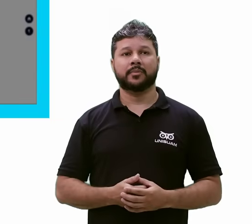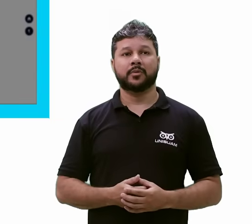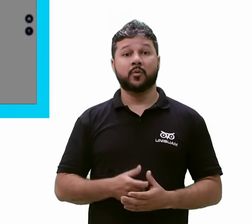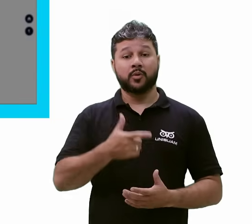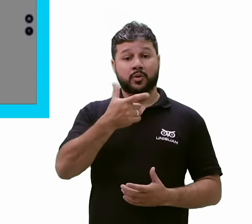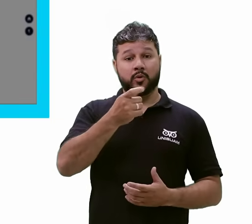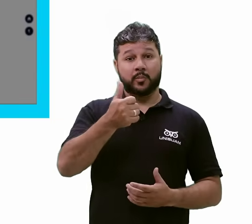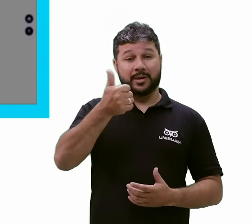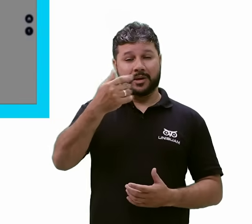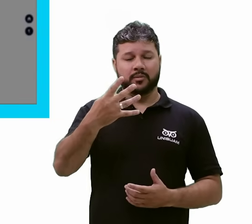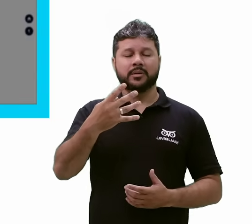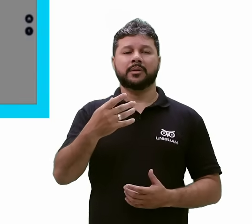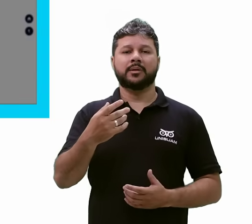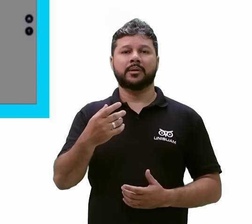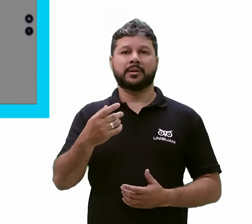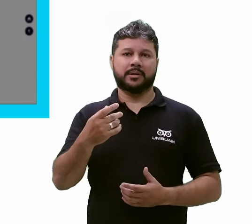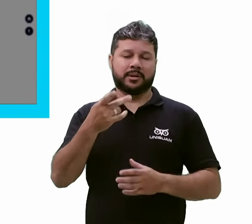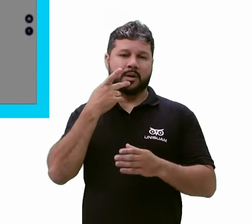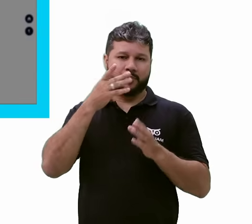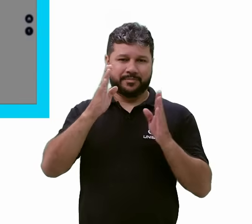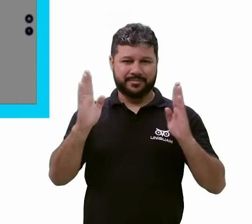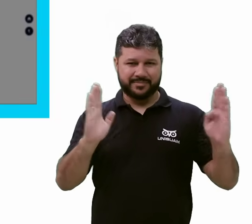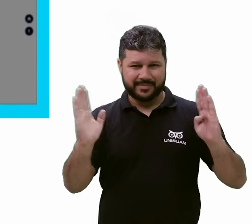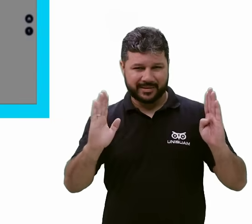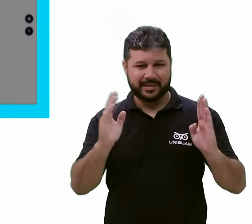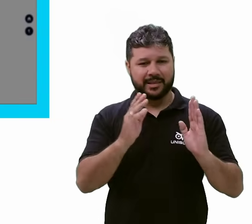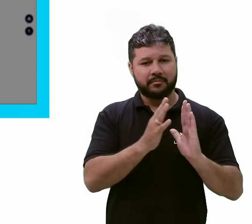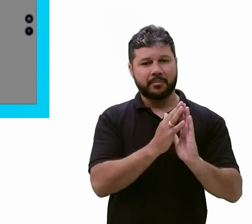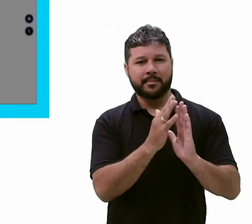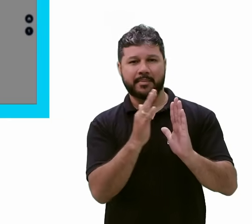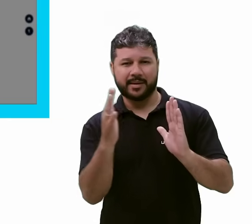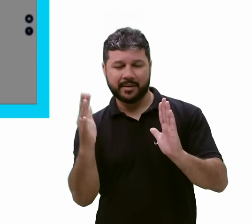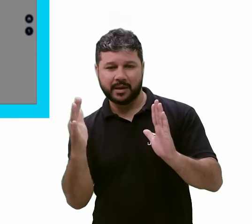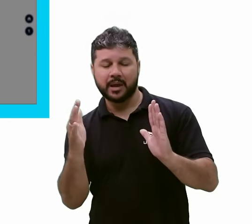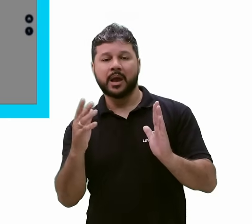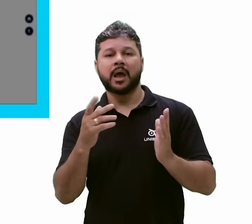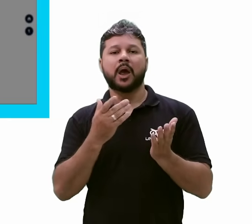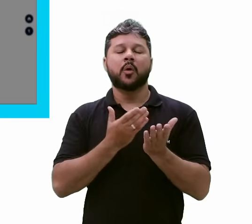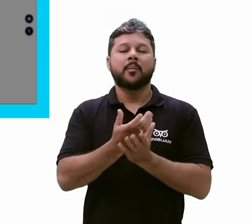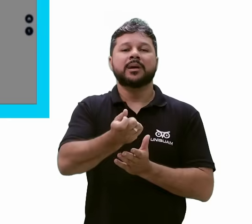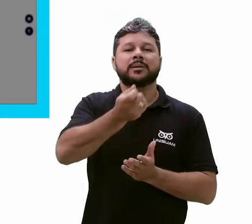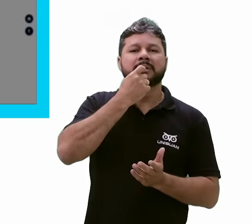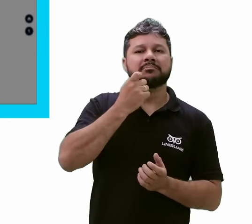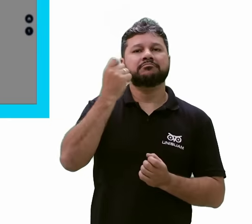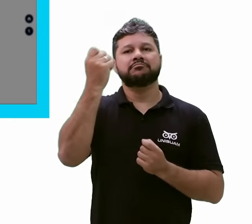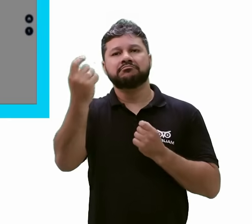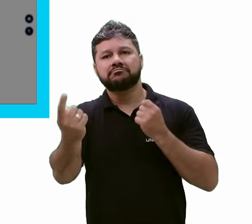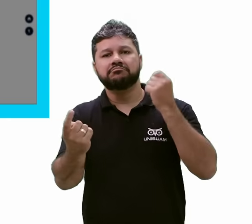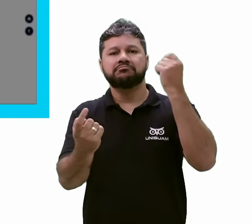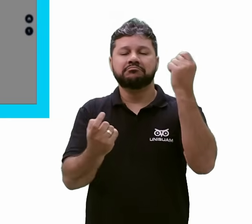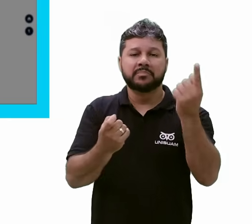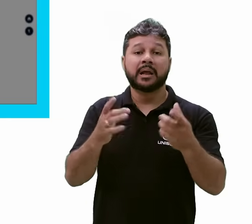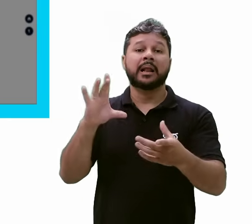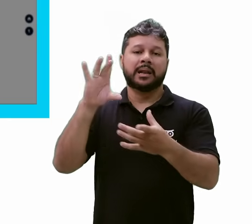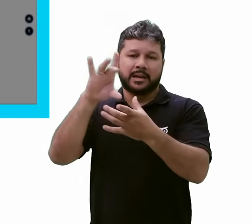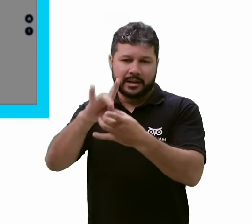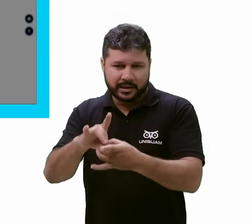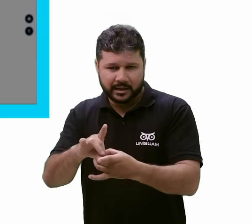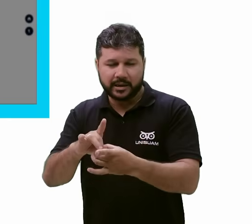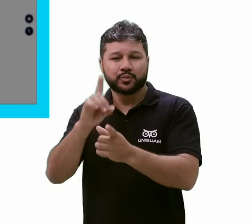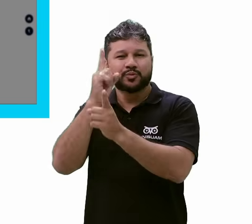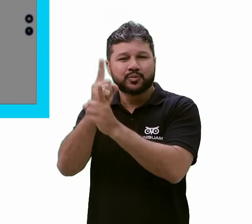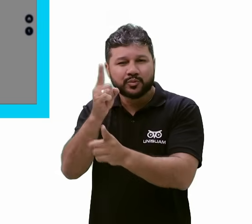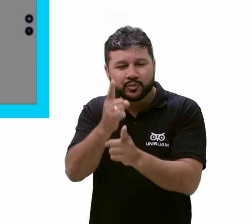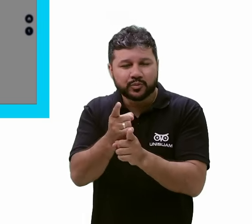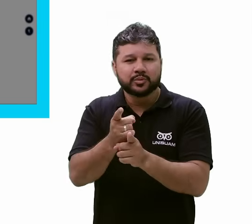E aí, em 2014, então assim, a partir daí, dessa época, começa a surgir um medicamento ou outro, tá?